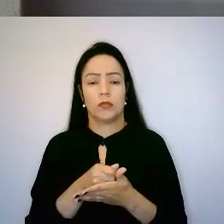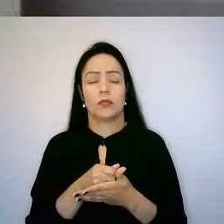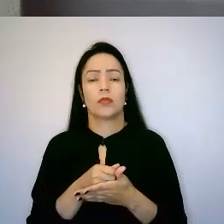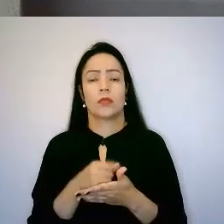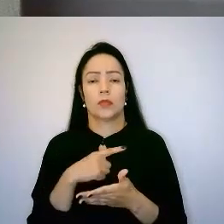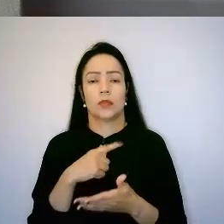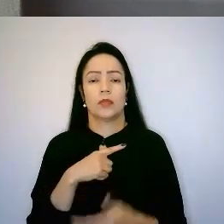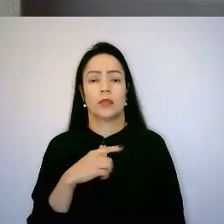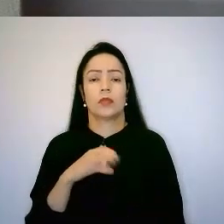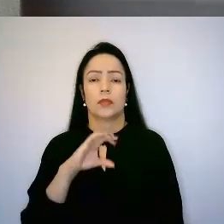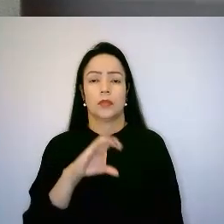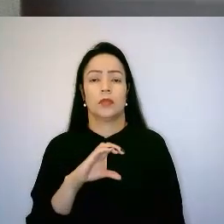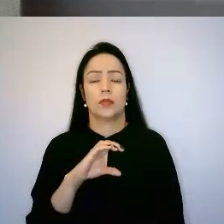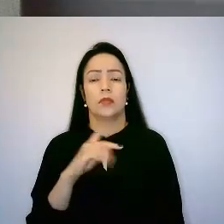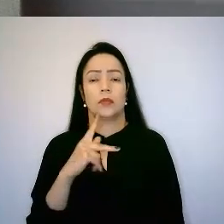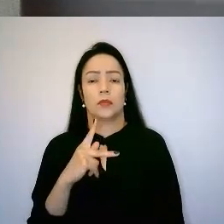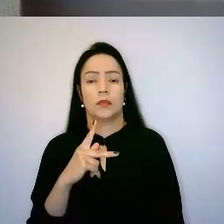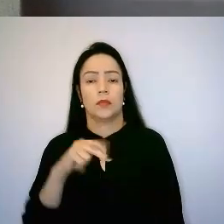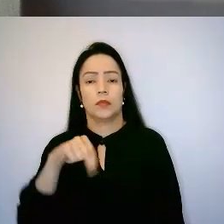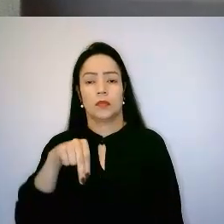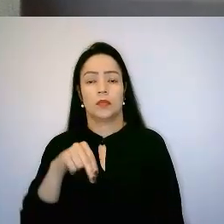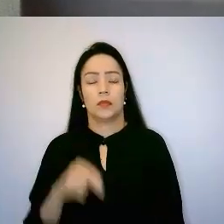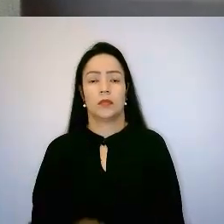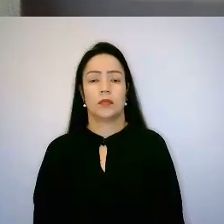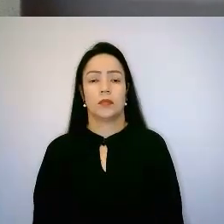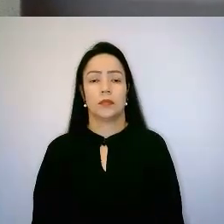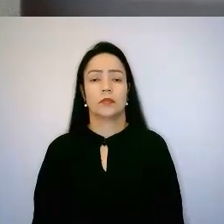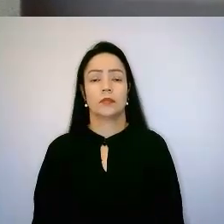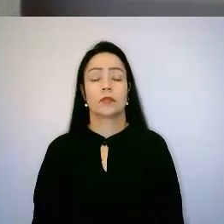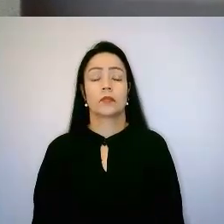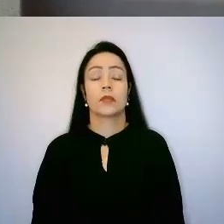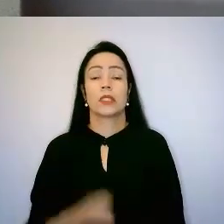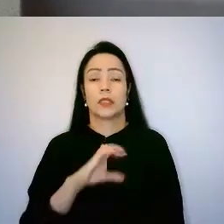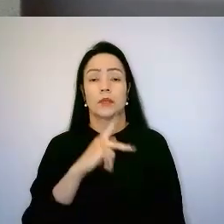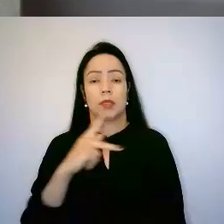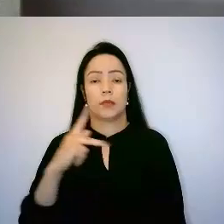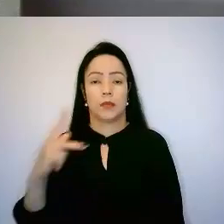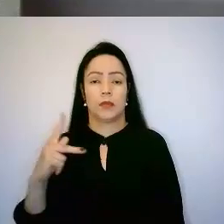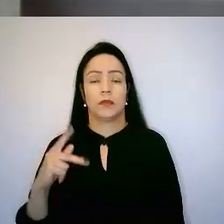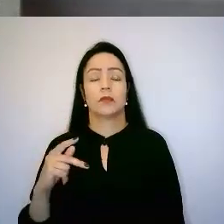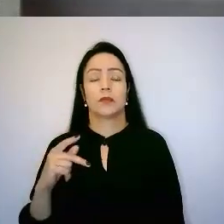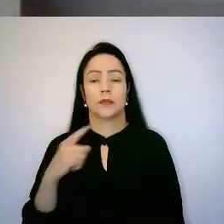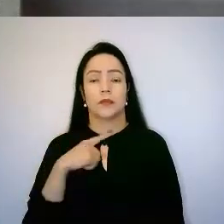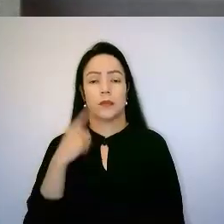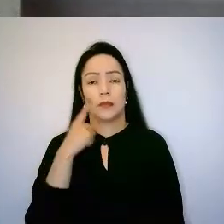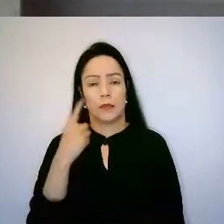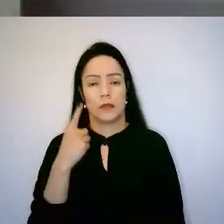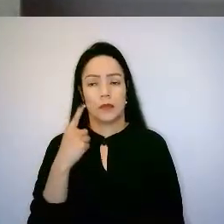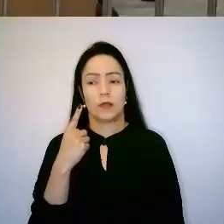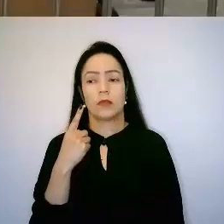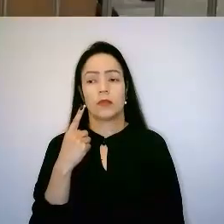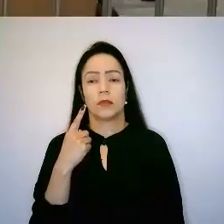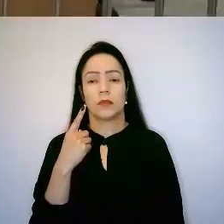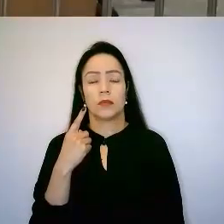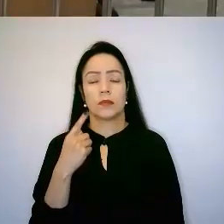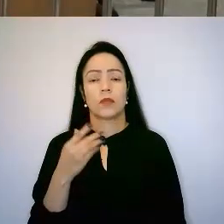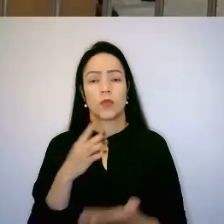Código Processo Penal constrangimento legal que não se encontra evidenciado elegante